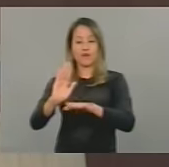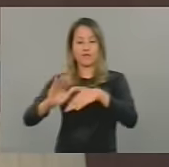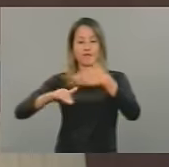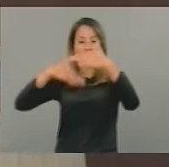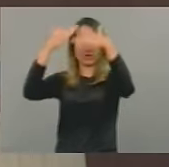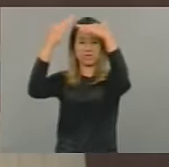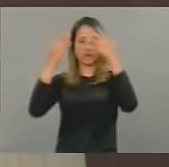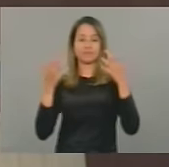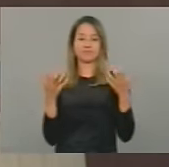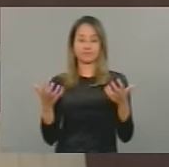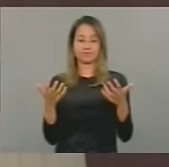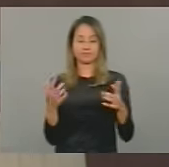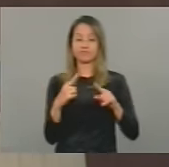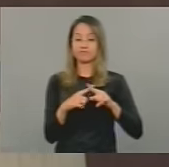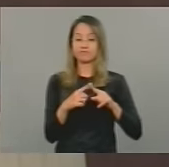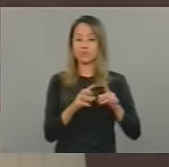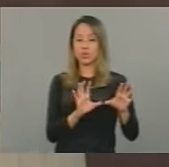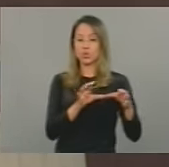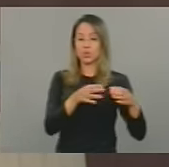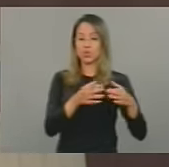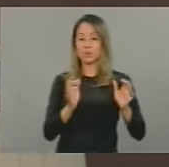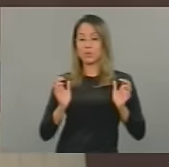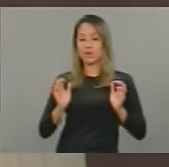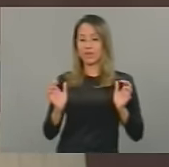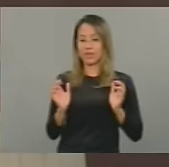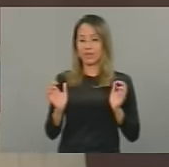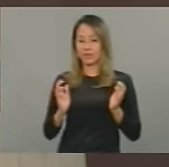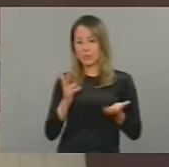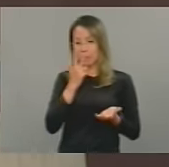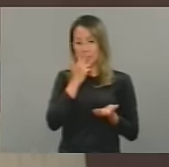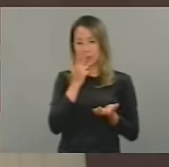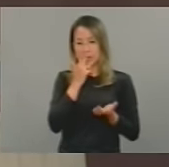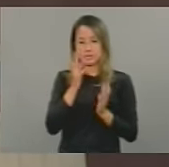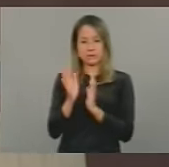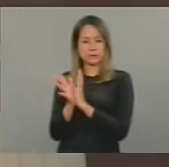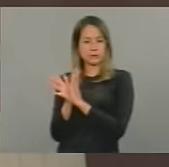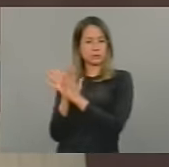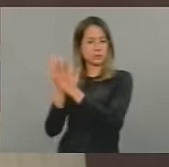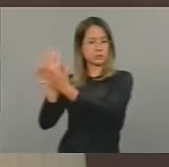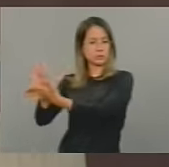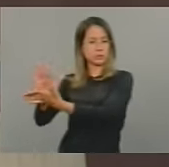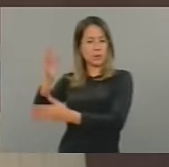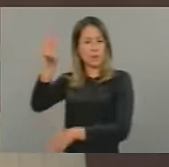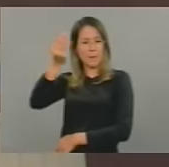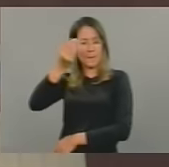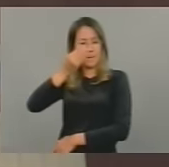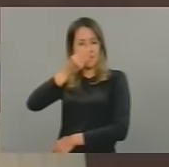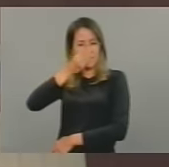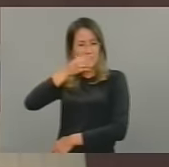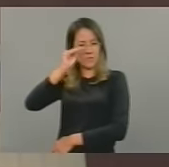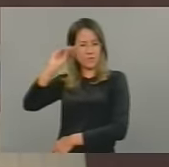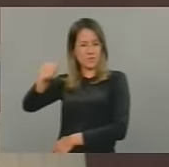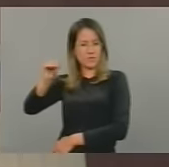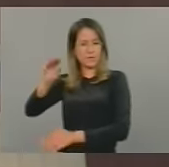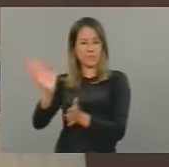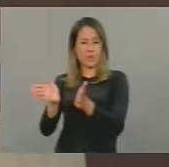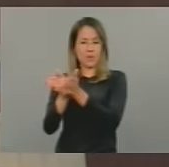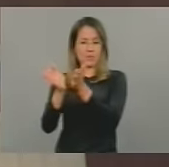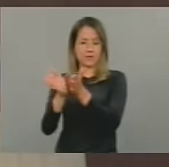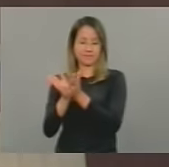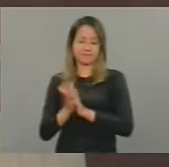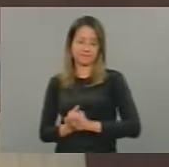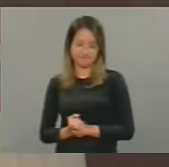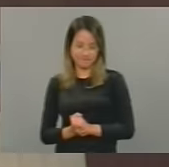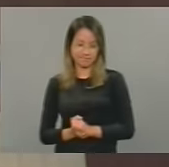elas incomoda profundamente o grito das ruas e das classes populares. Portanto,